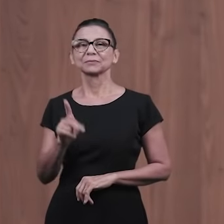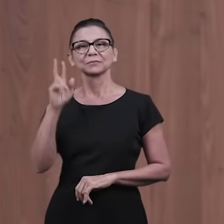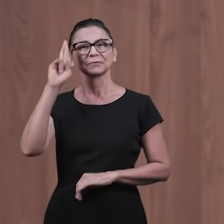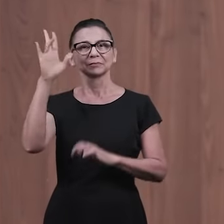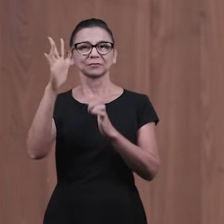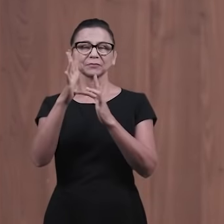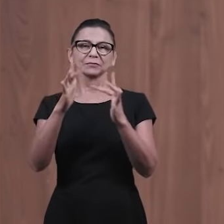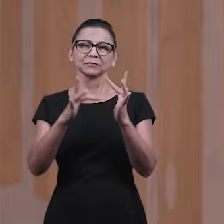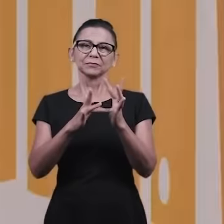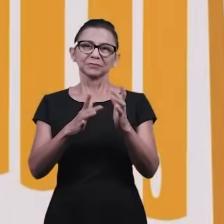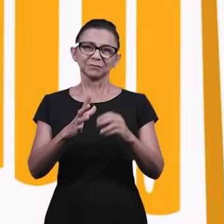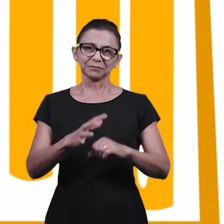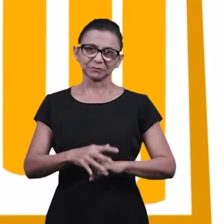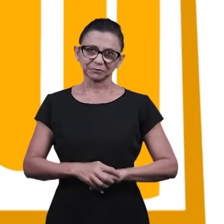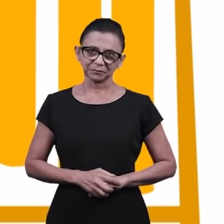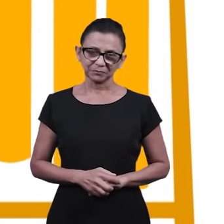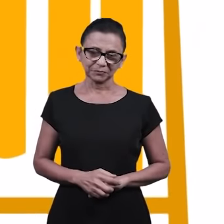paz do Senhor Jesus.